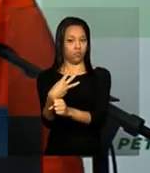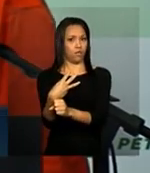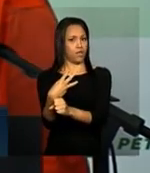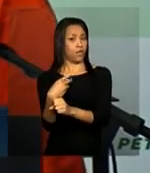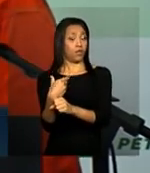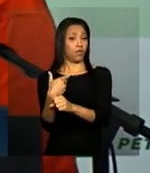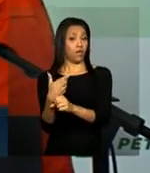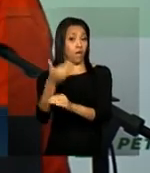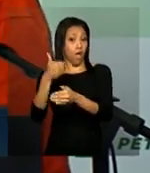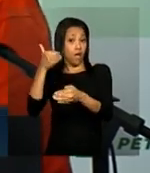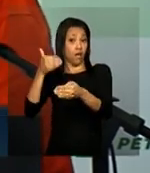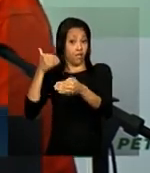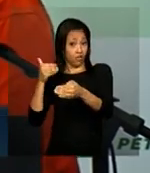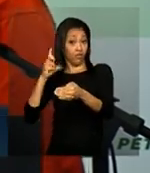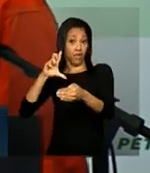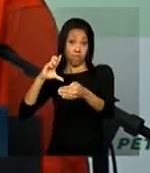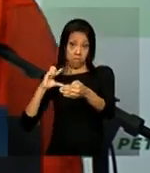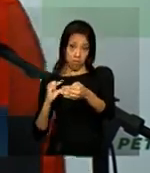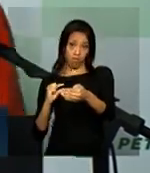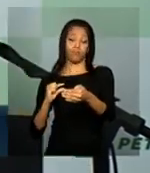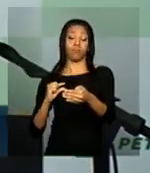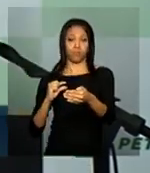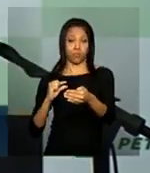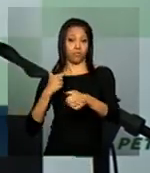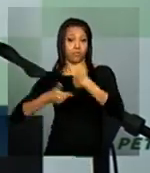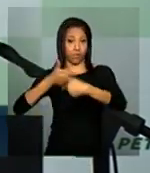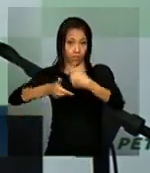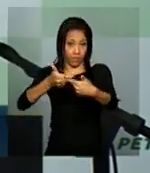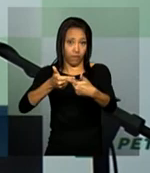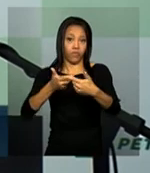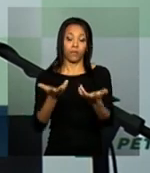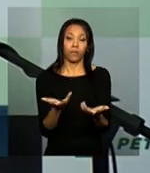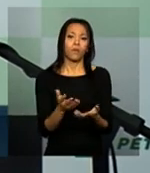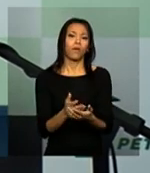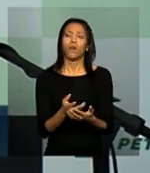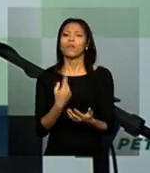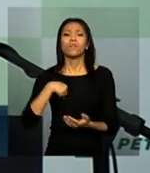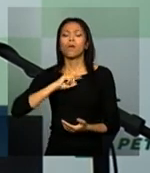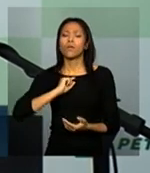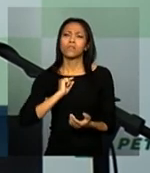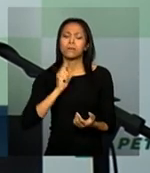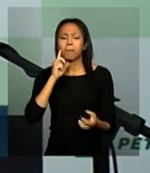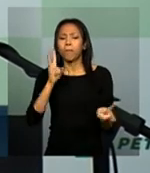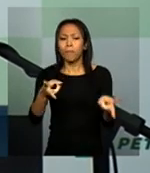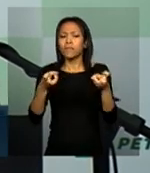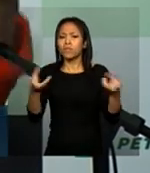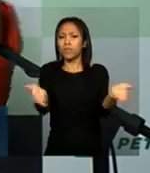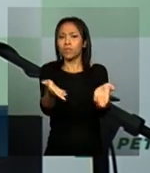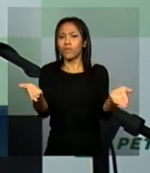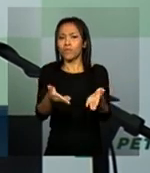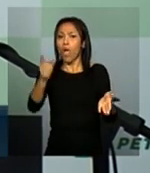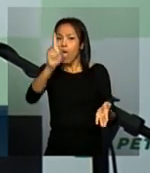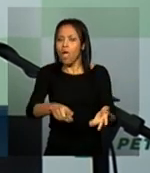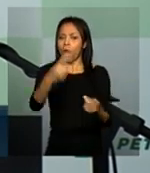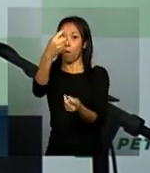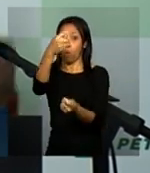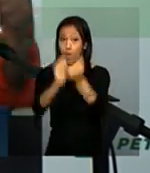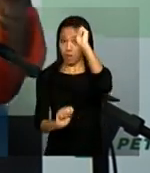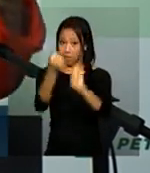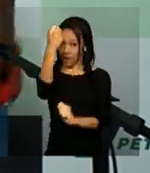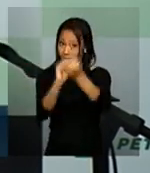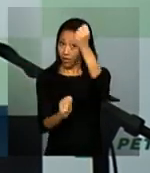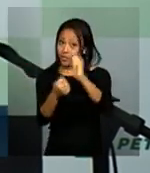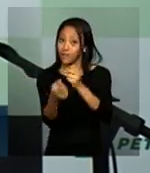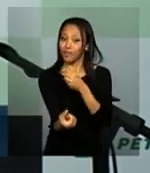outros anos anteriores era menos. Então, o que nós vemos hoje é uma empresa que ressurgiu,